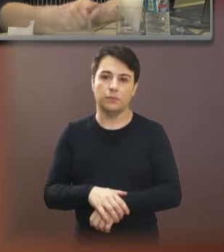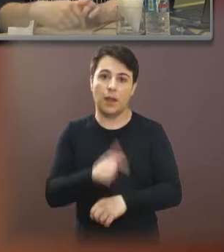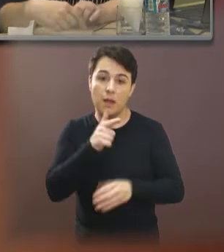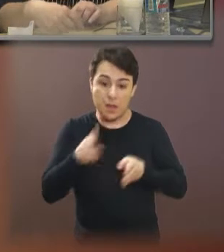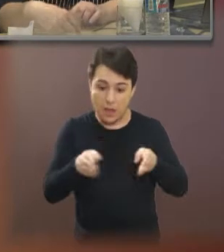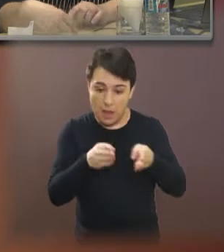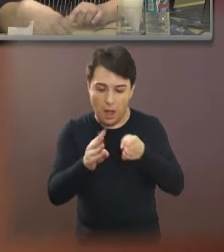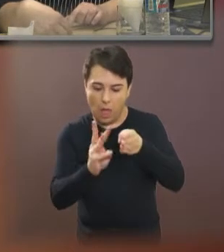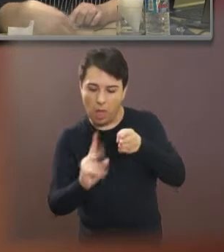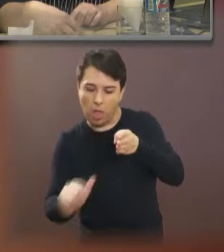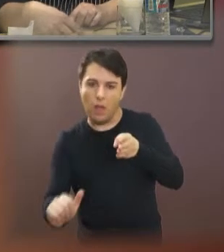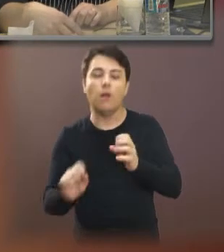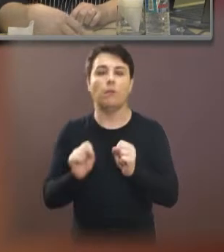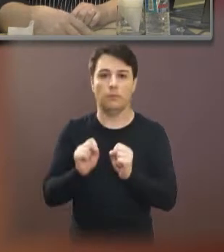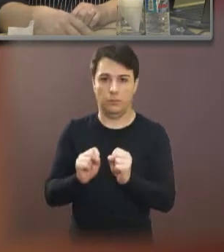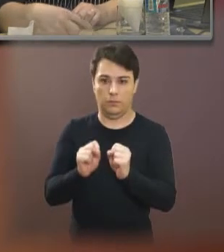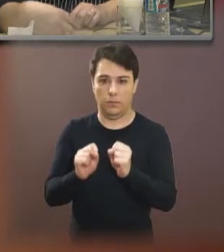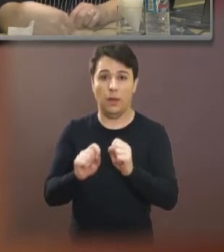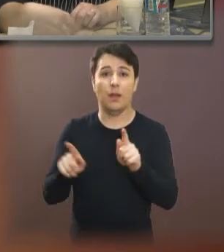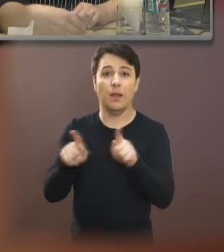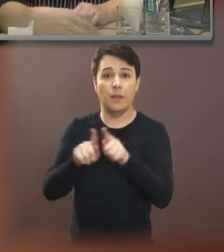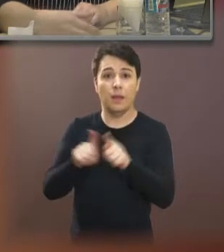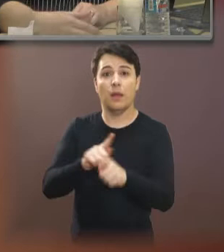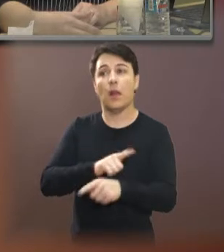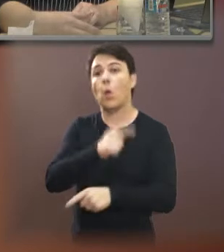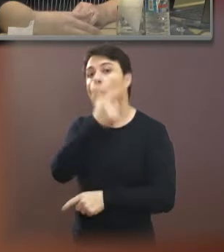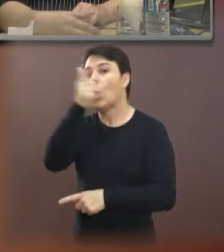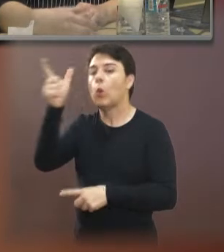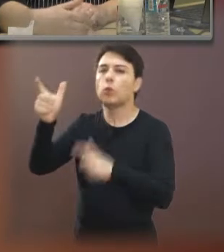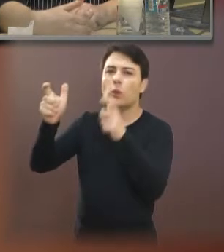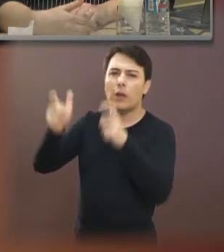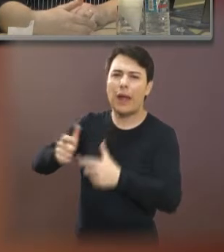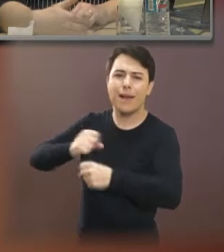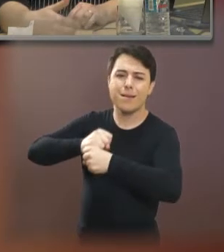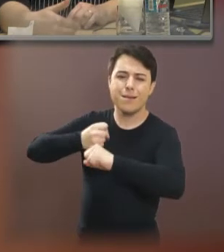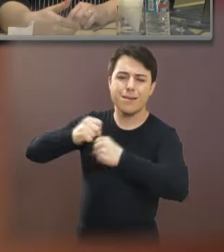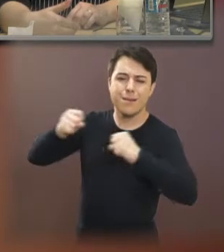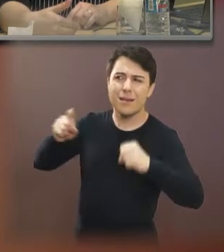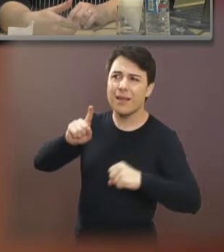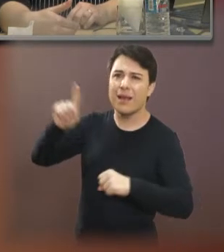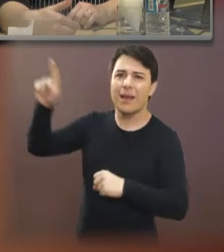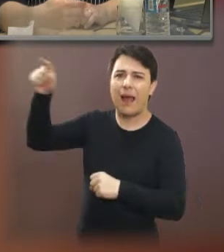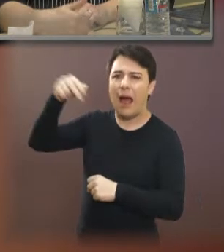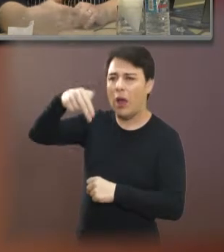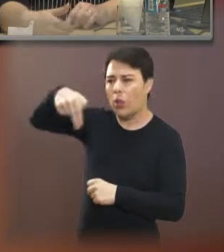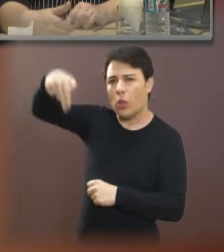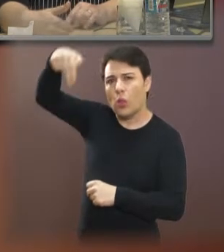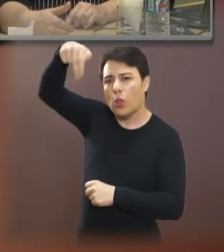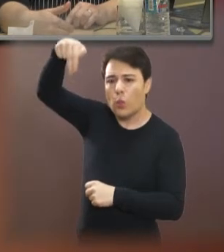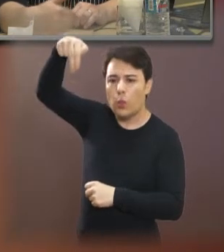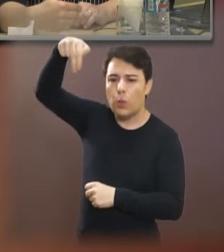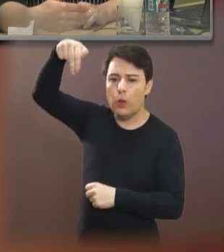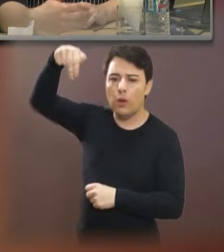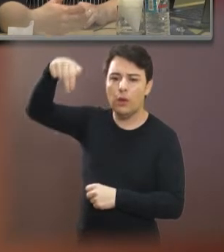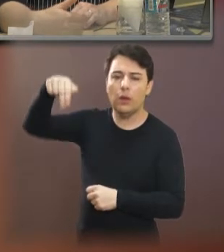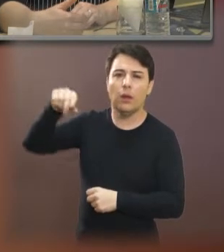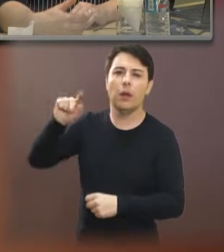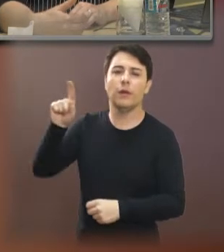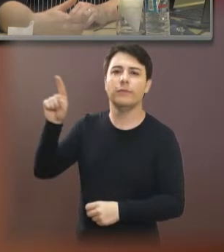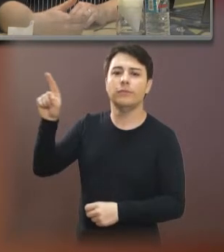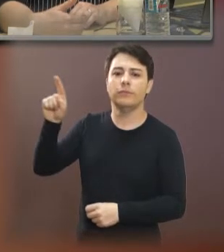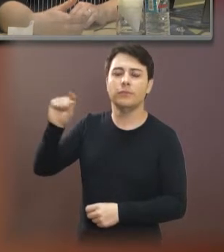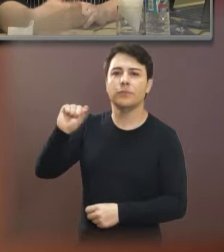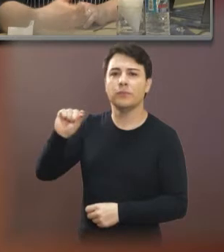córrego. E existe uma grande área ainda a ser urbanizada, mais na região nordeste, nordeste,